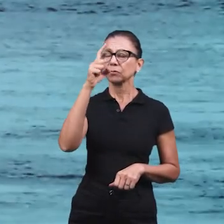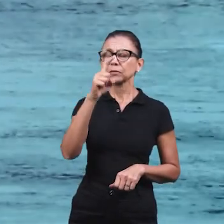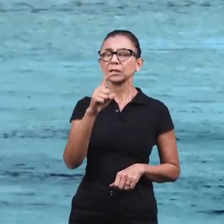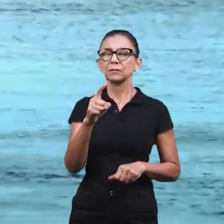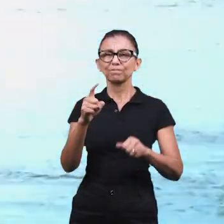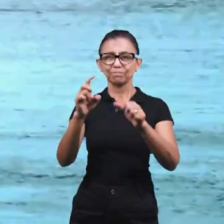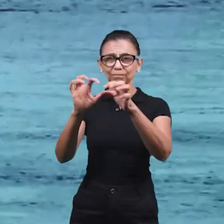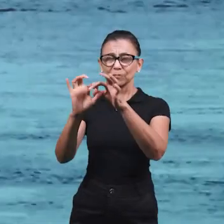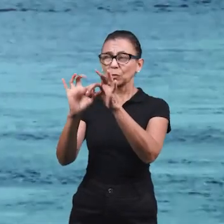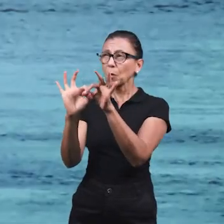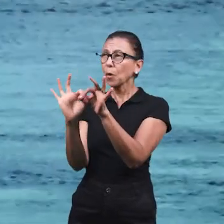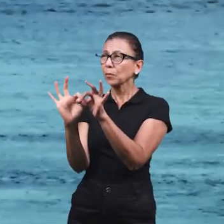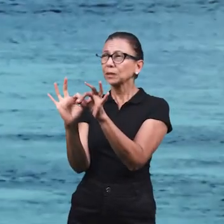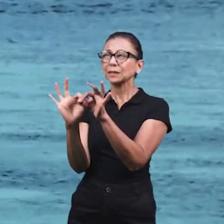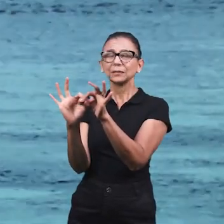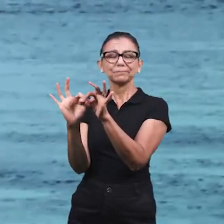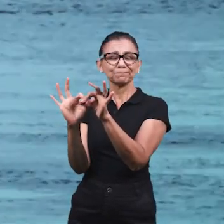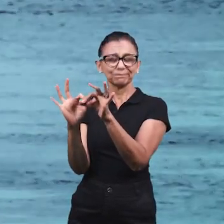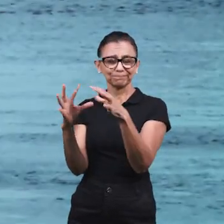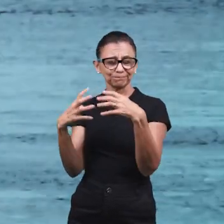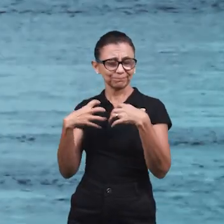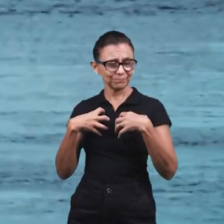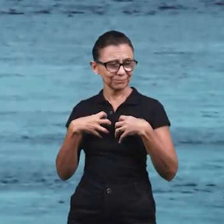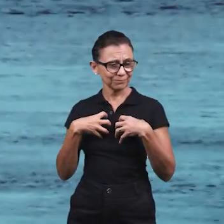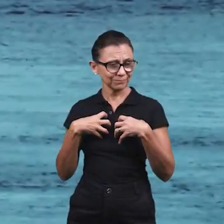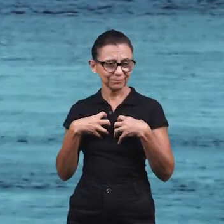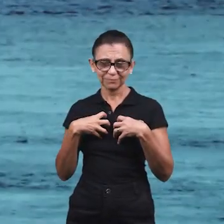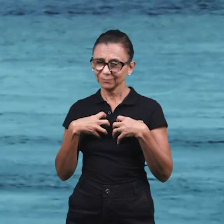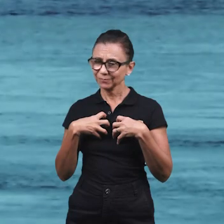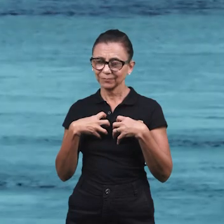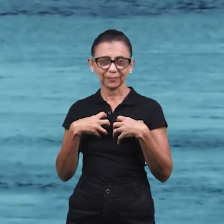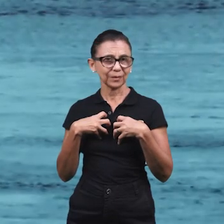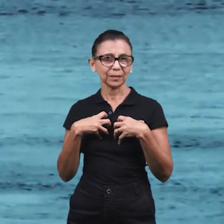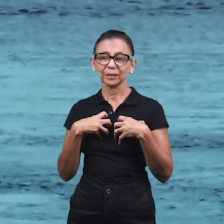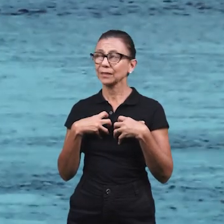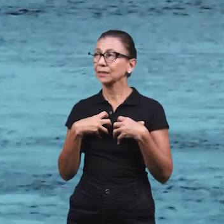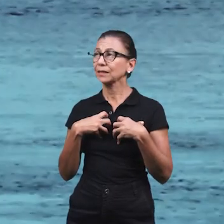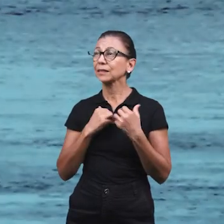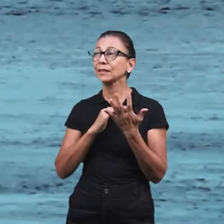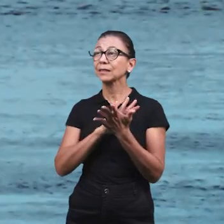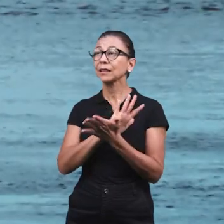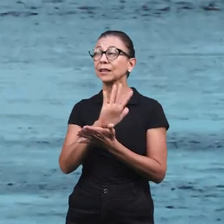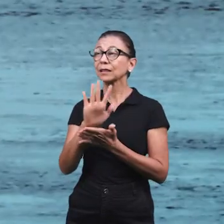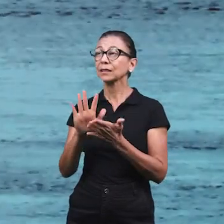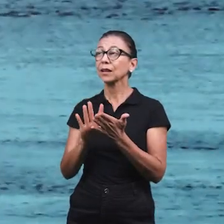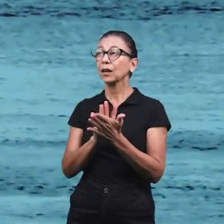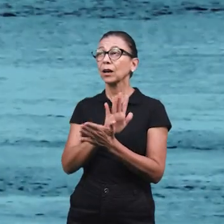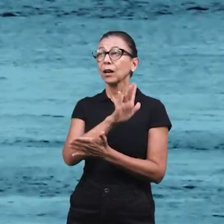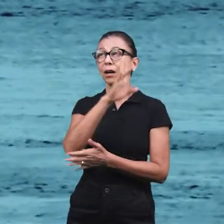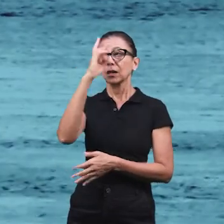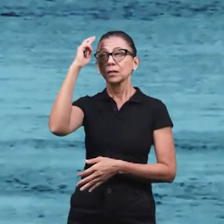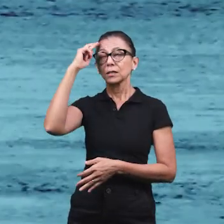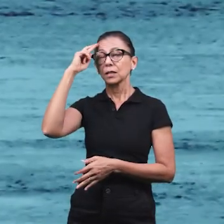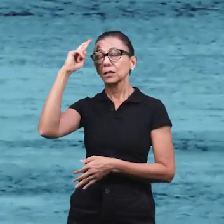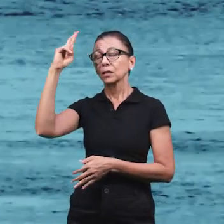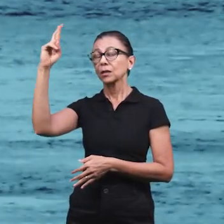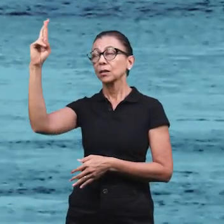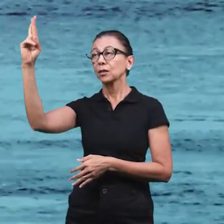comunhão não posso eu sentir, Senhor,